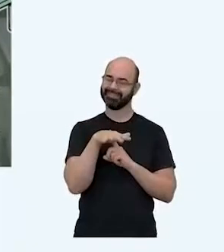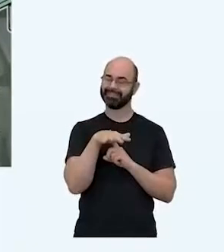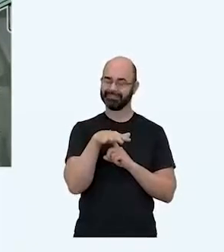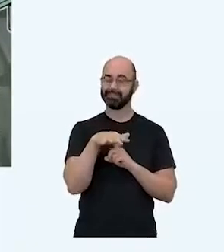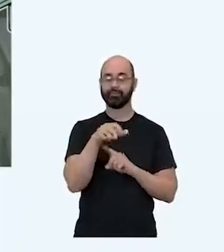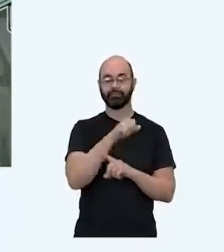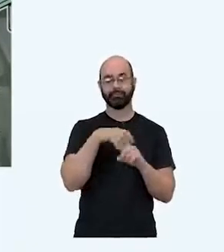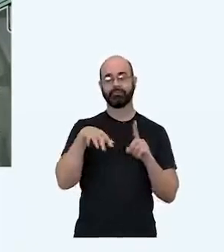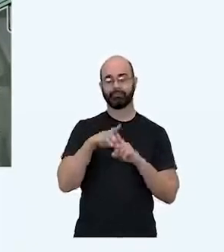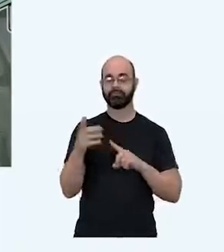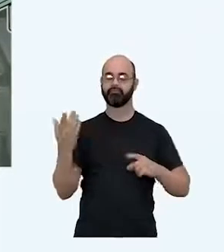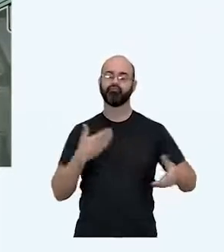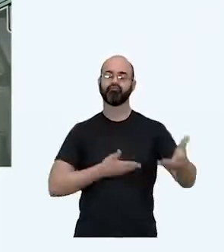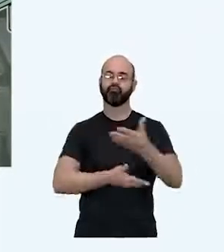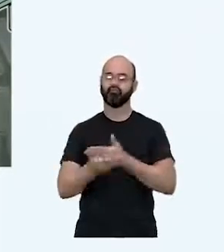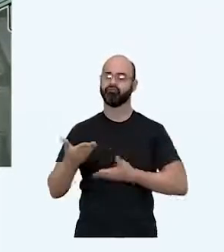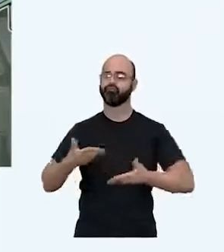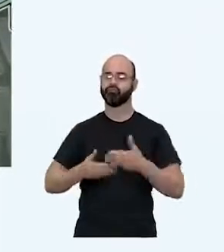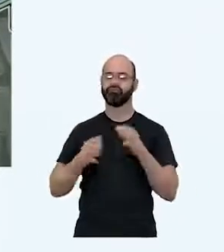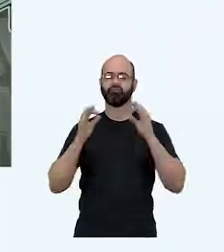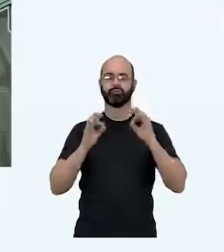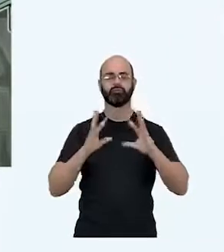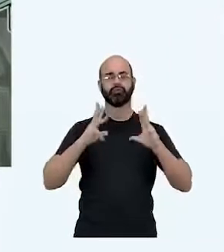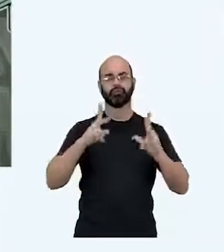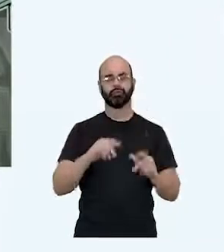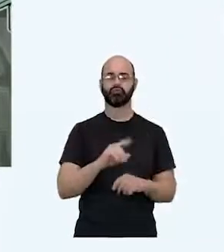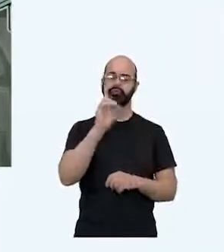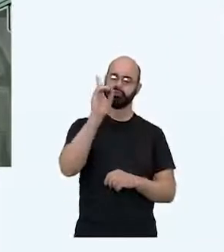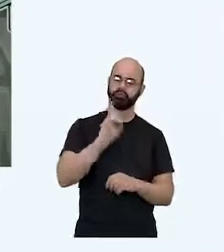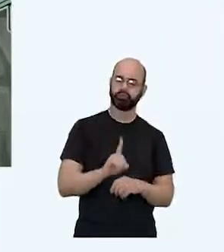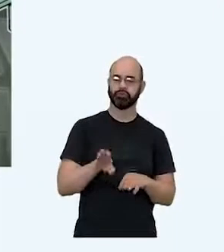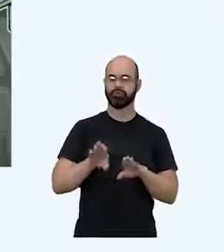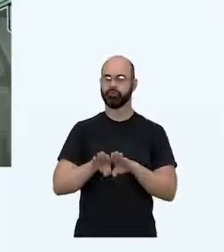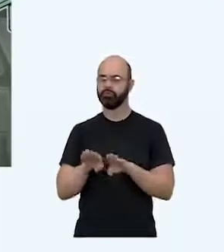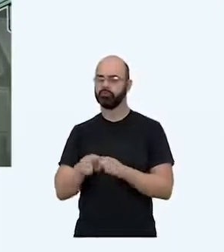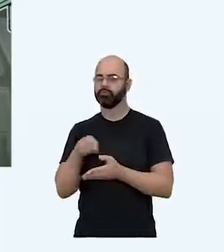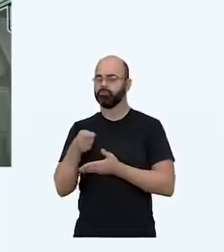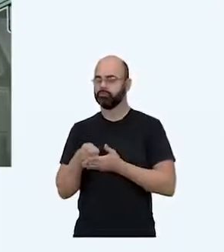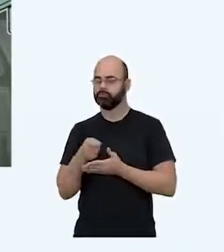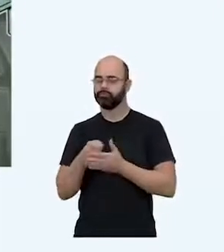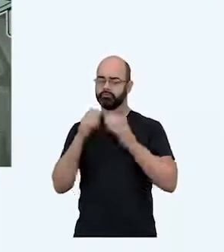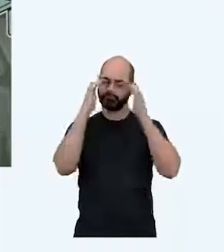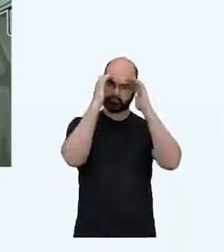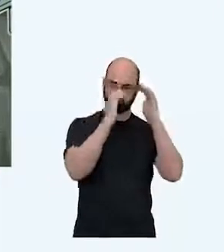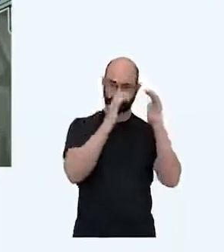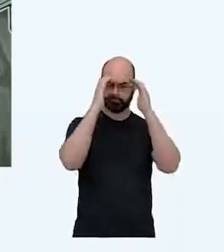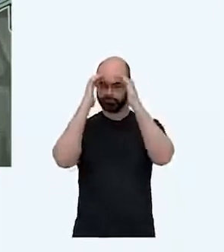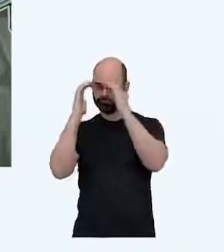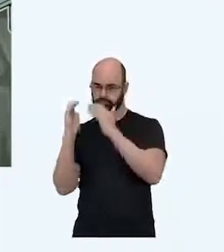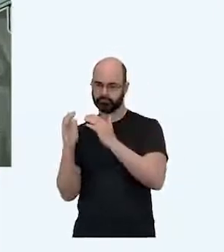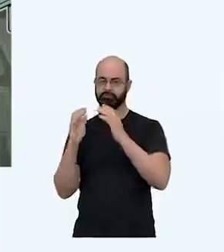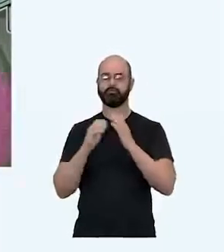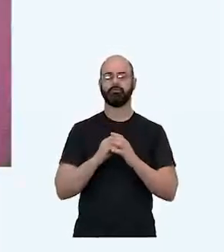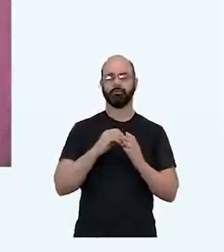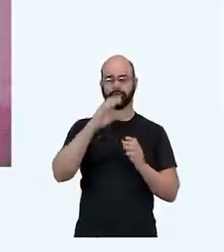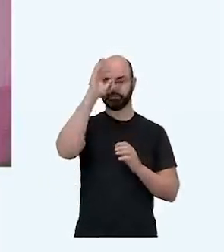que todos tenham direitos e cumpram deveres, evitando prejudicar o outro. Isso é cidadania.